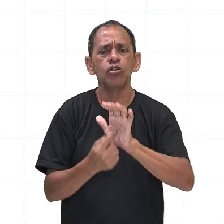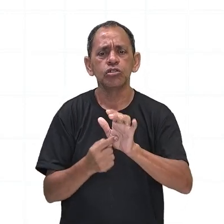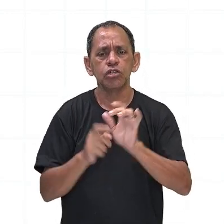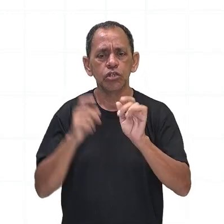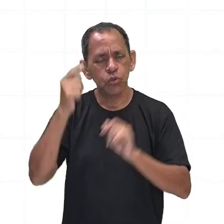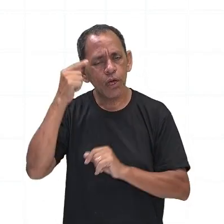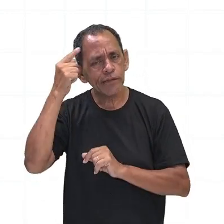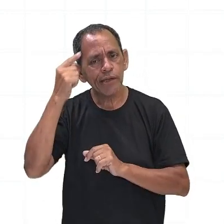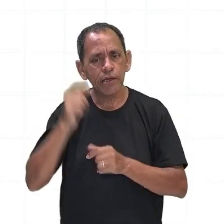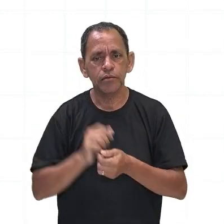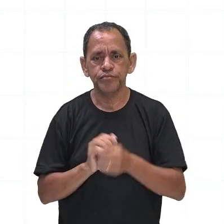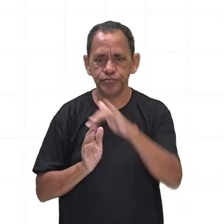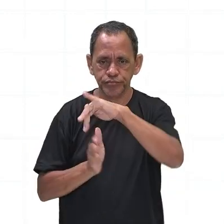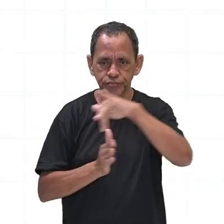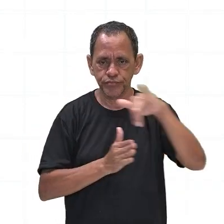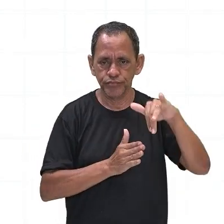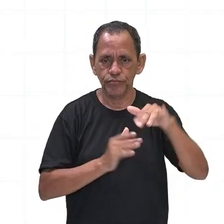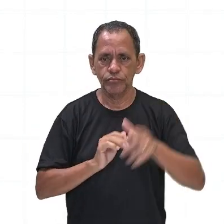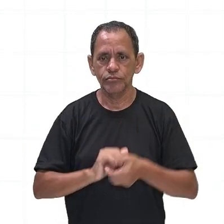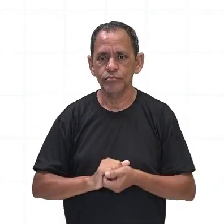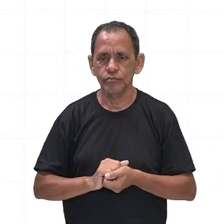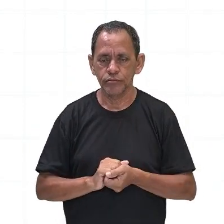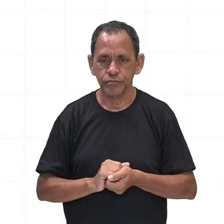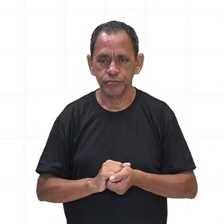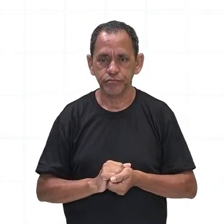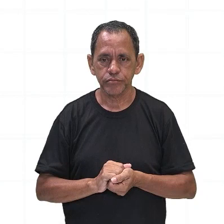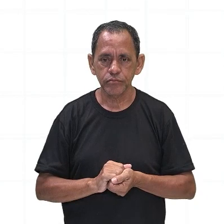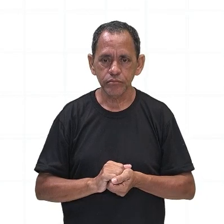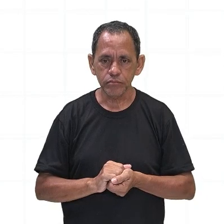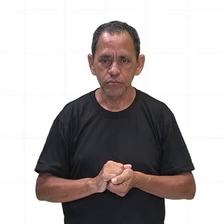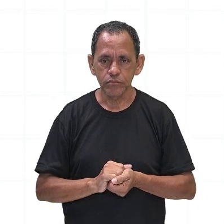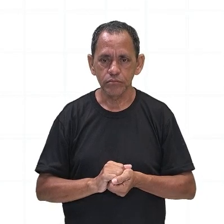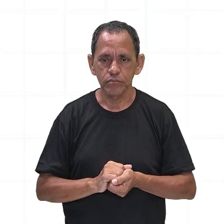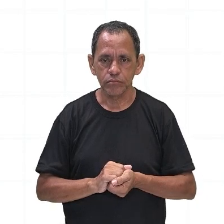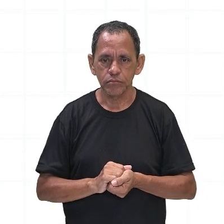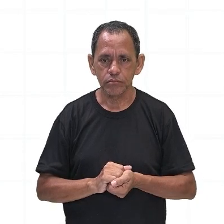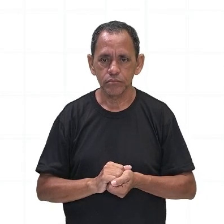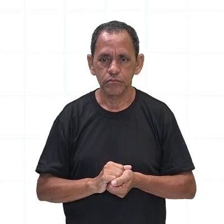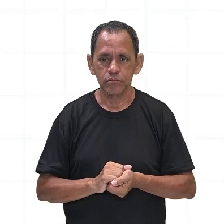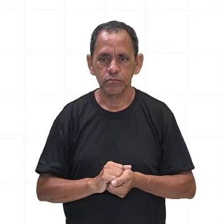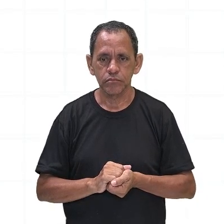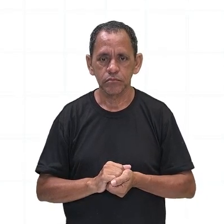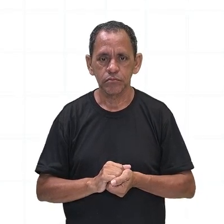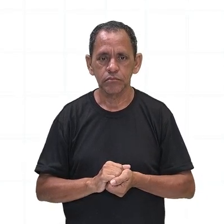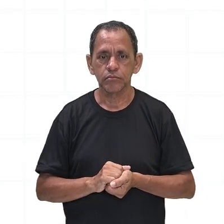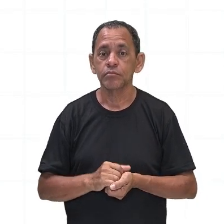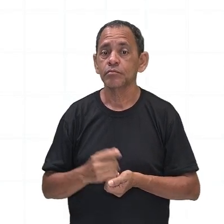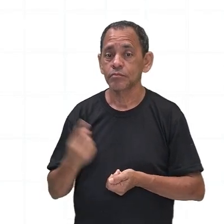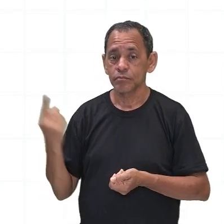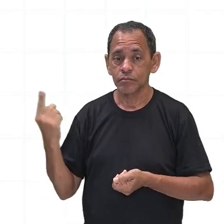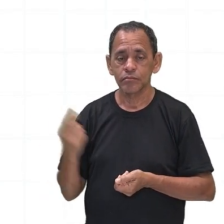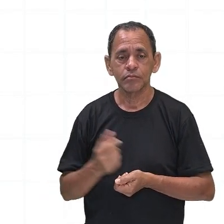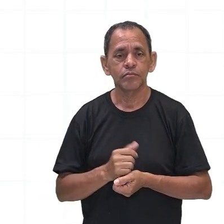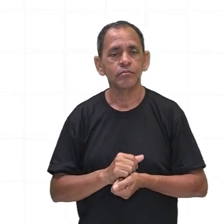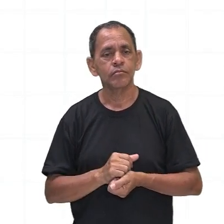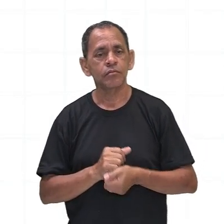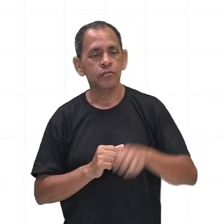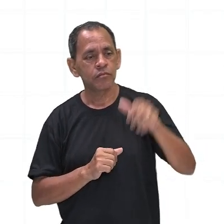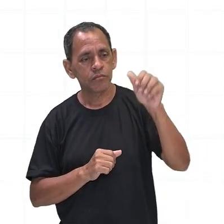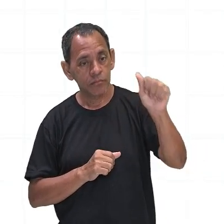ideia. Vamos entender mais sobre os adjuntos adverbiais? Então vamos seguir aí com o nosso texto. Colocando aí para vocês, olha